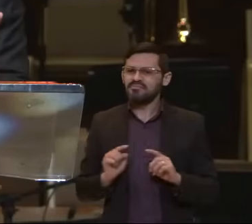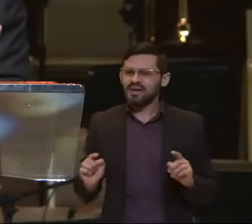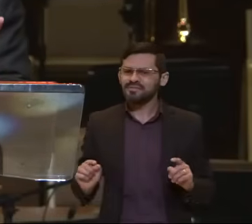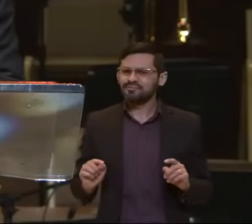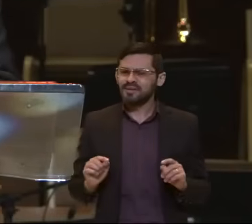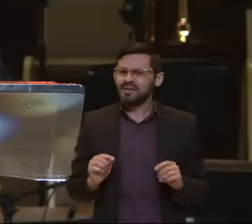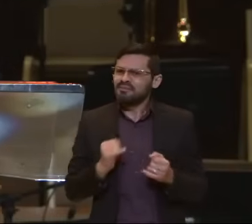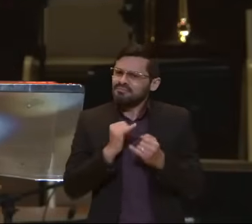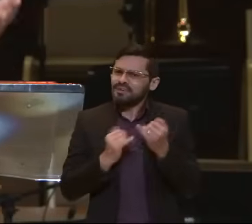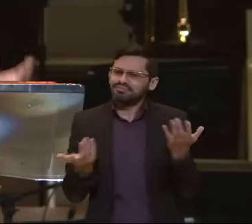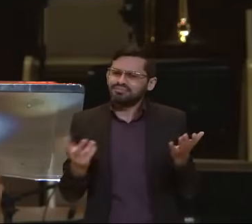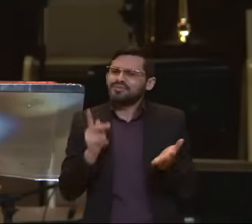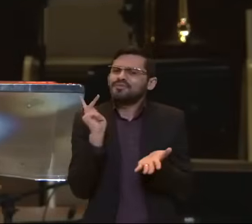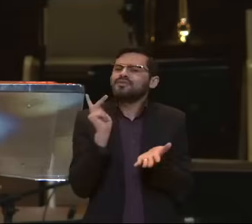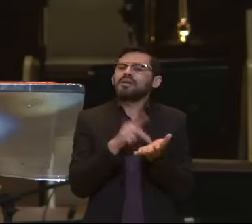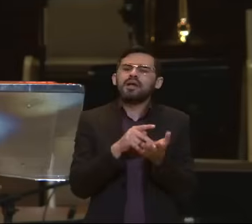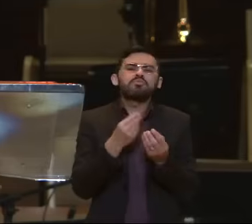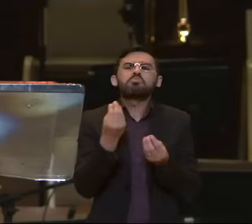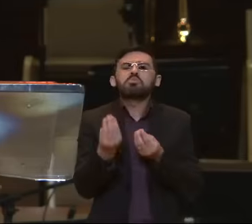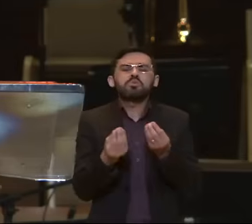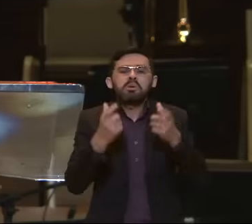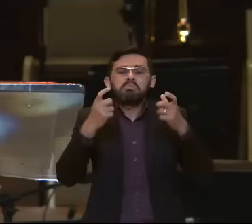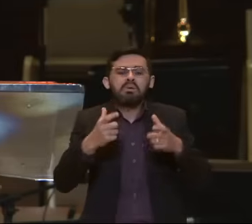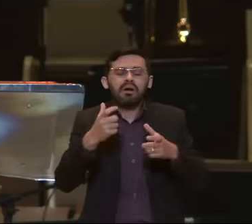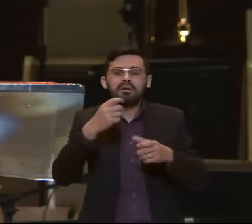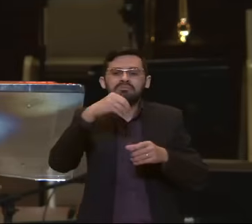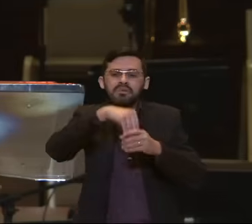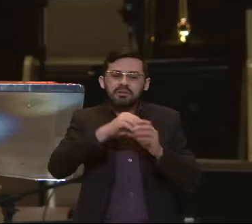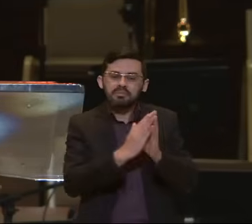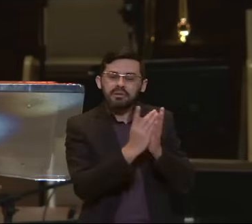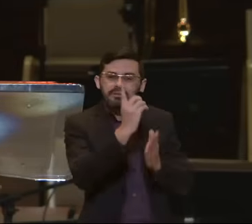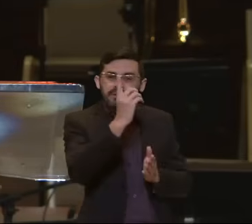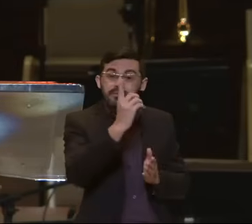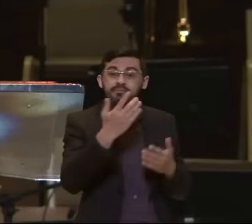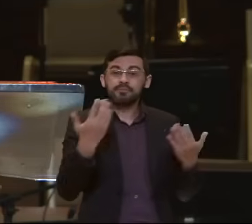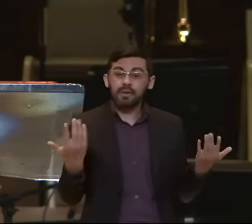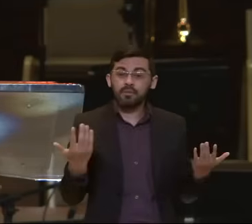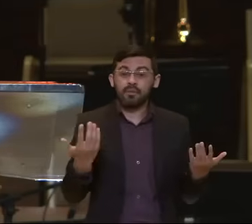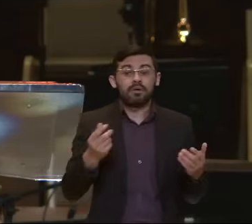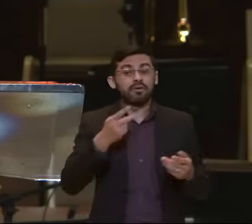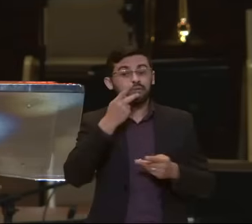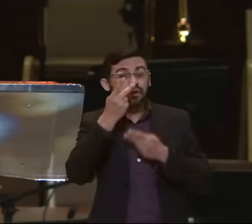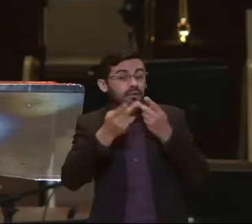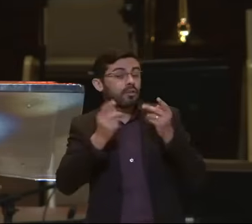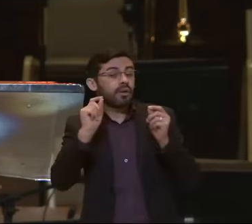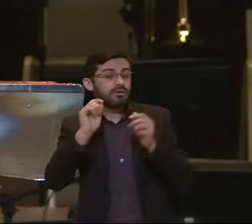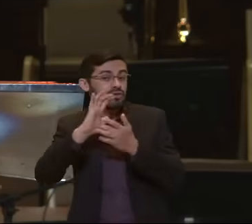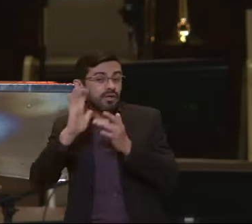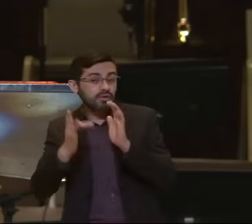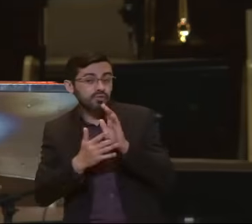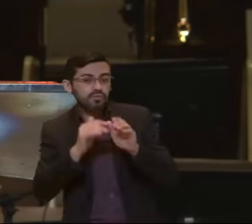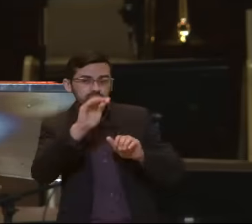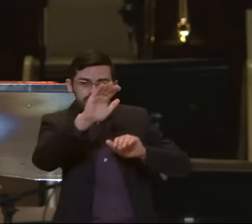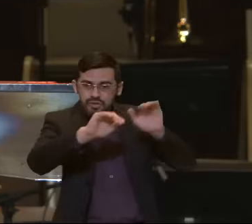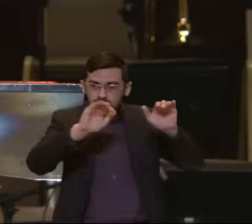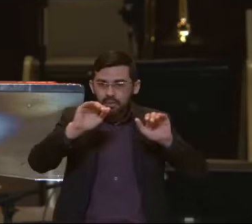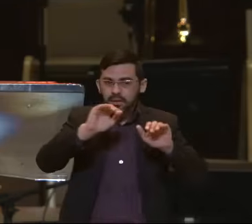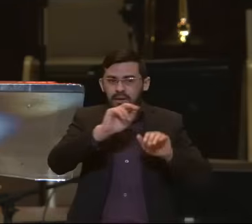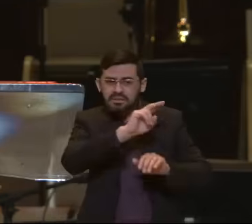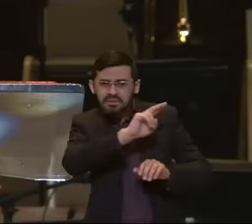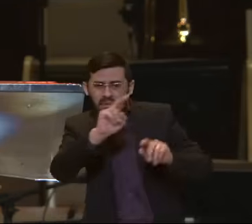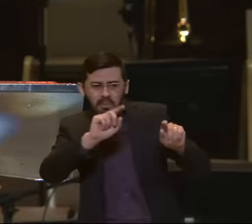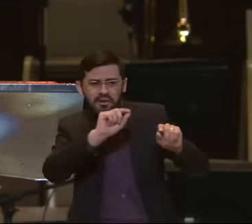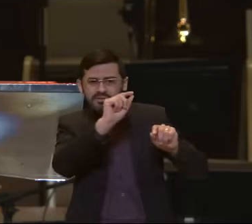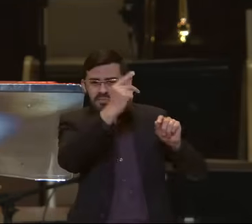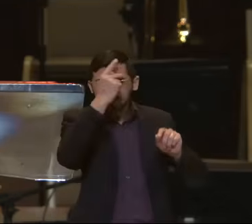isso é verdade mesmo? Onde está isso na Bíblia? E a palavra de Deus vai dizer que Jesus chama essas pessoas que